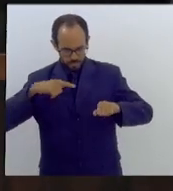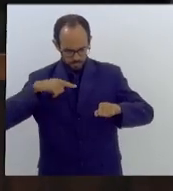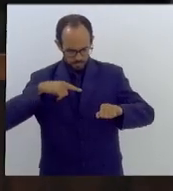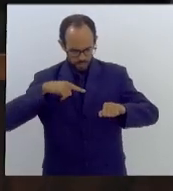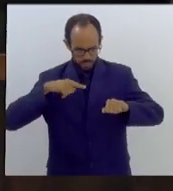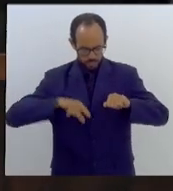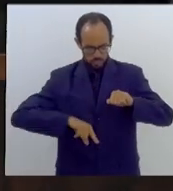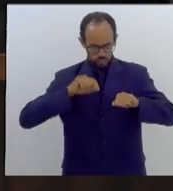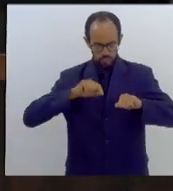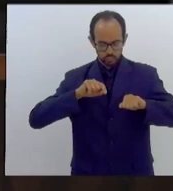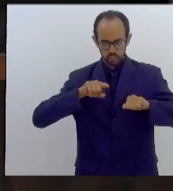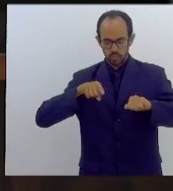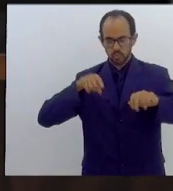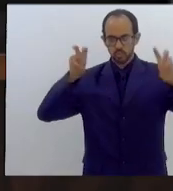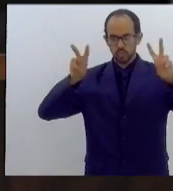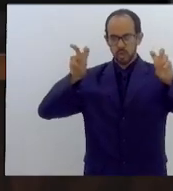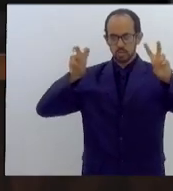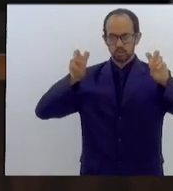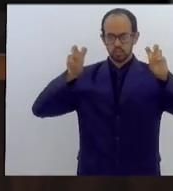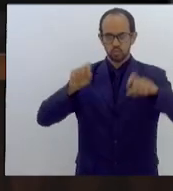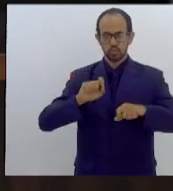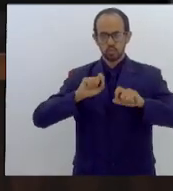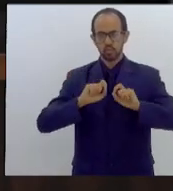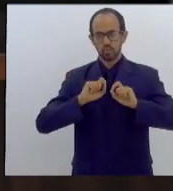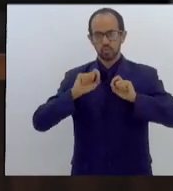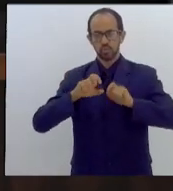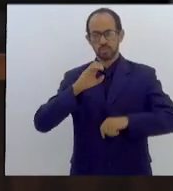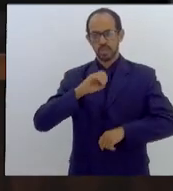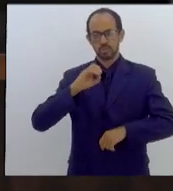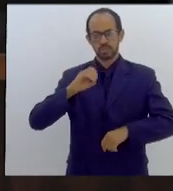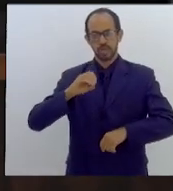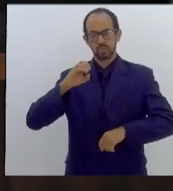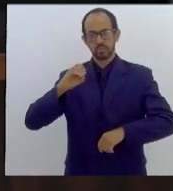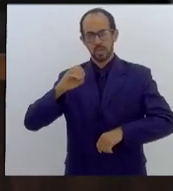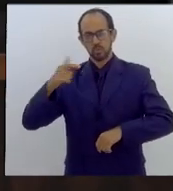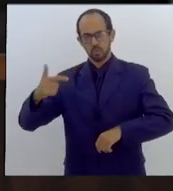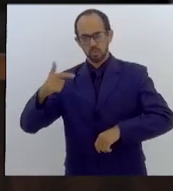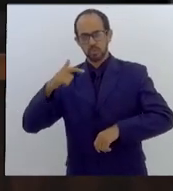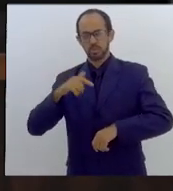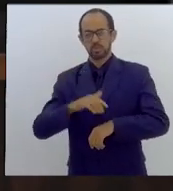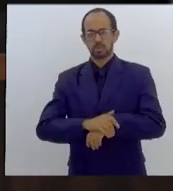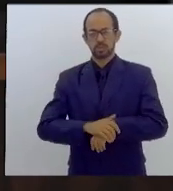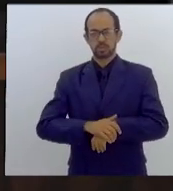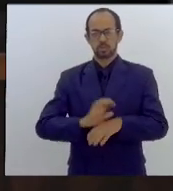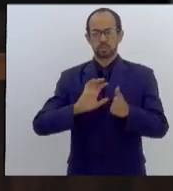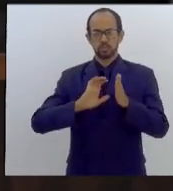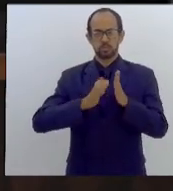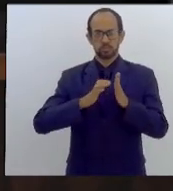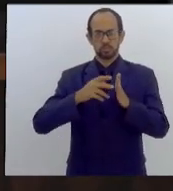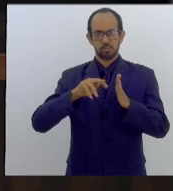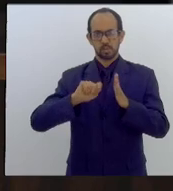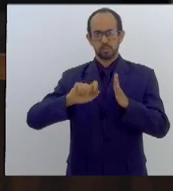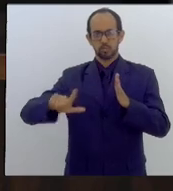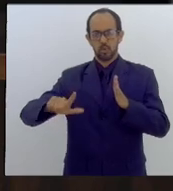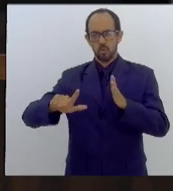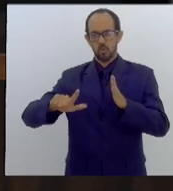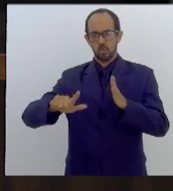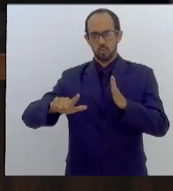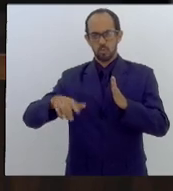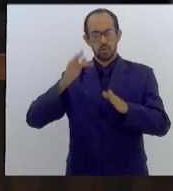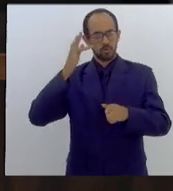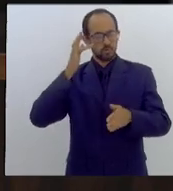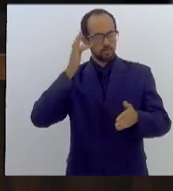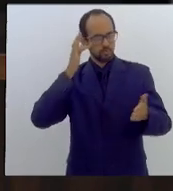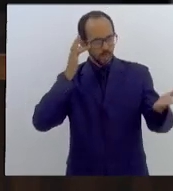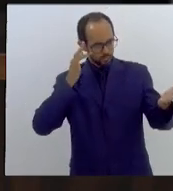destaque para votação separada da aprovação aditiva da emenda número 0002. Bancada do PSOL, indica Flávio Serafini